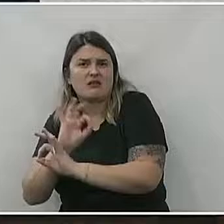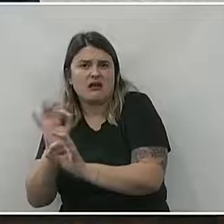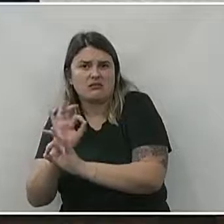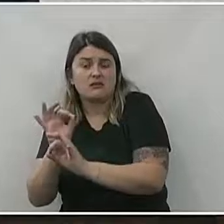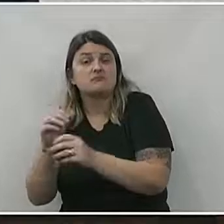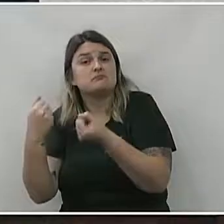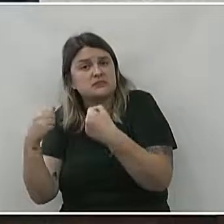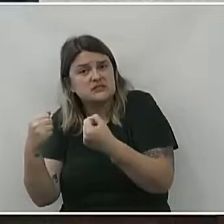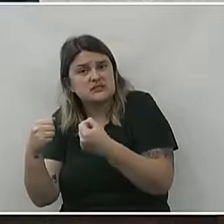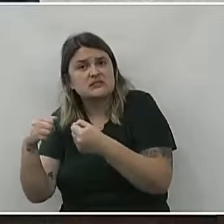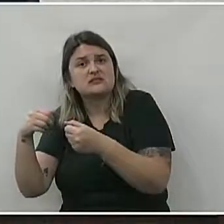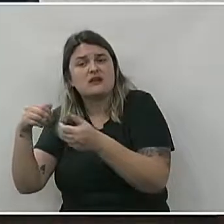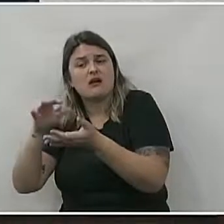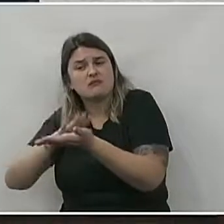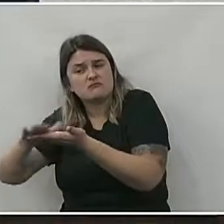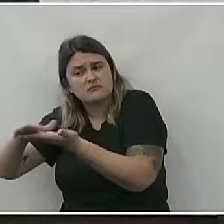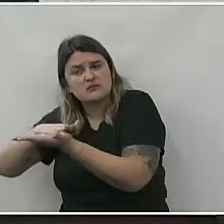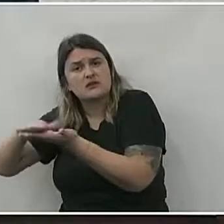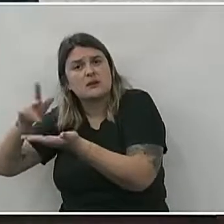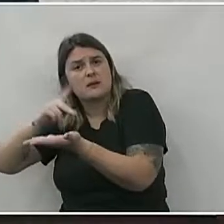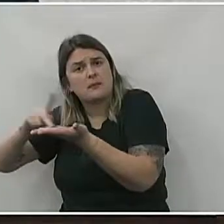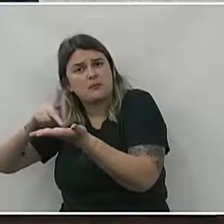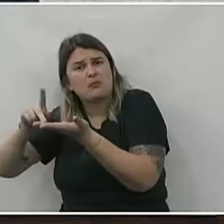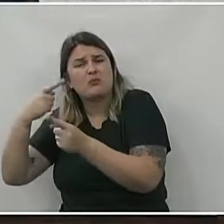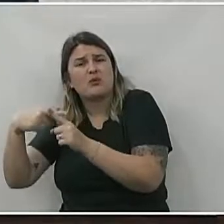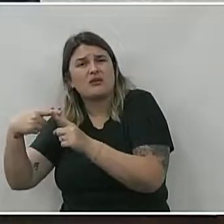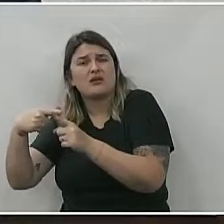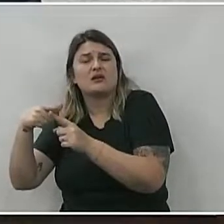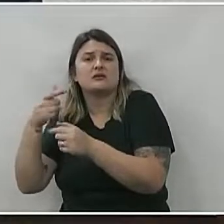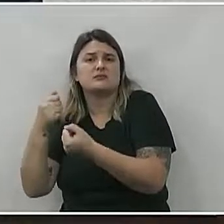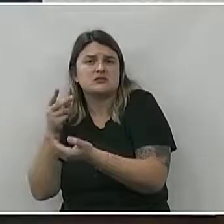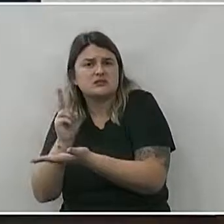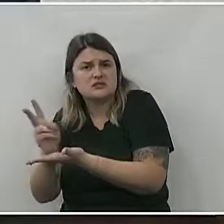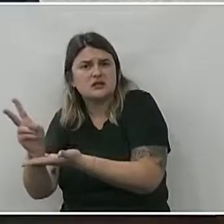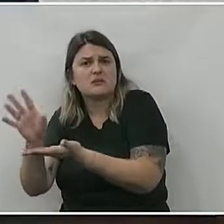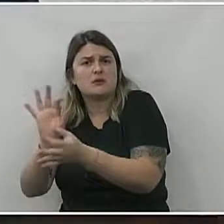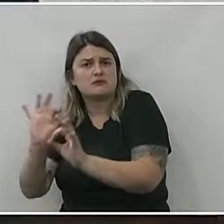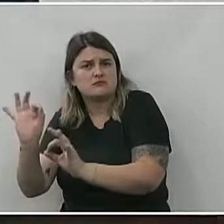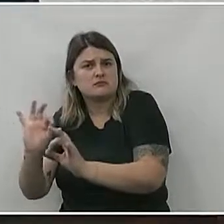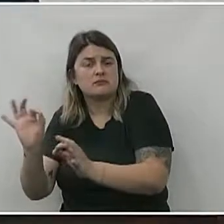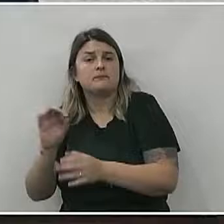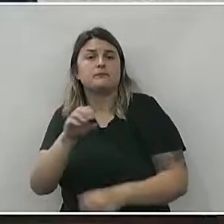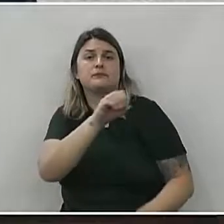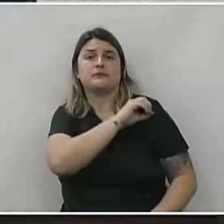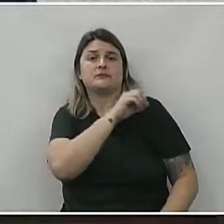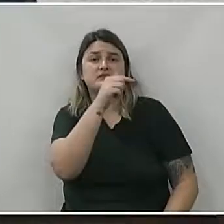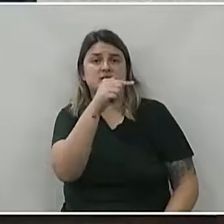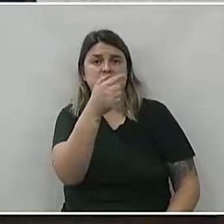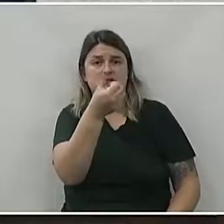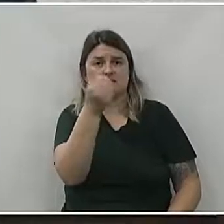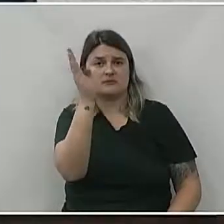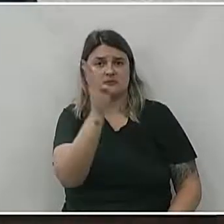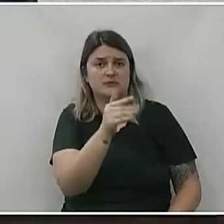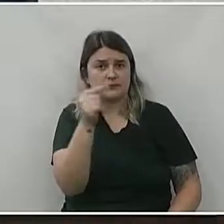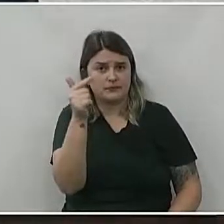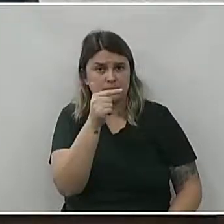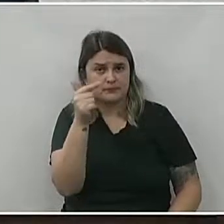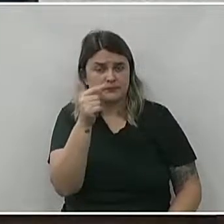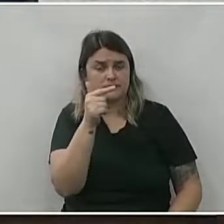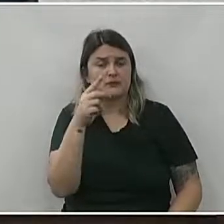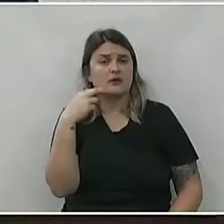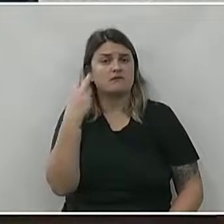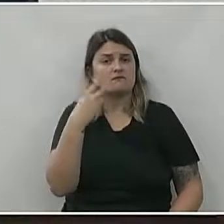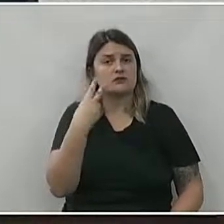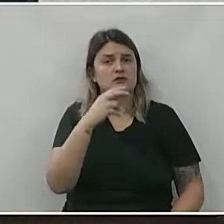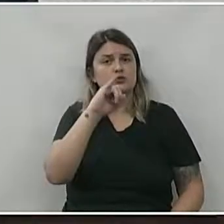ainda pavimentada em terra, o que demanda constantes reparos. Número 76 de 2022,